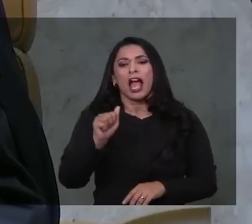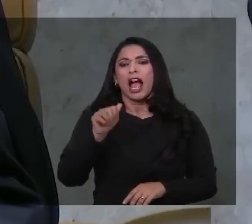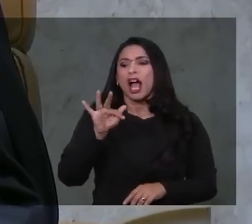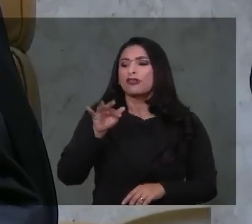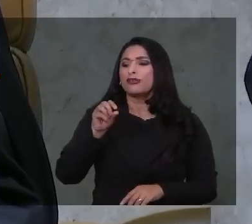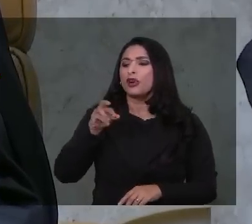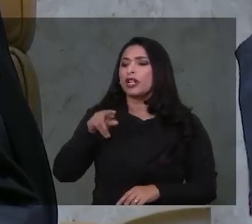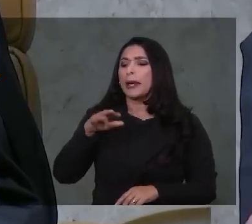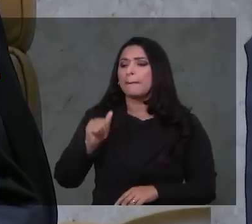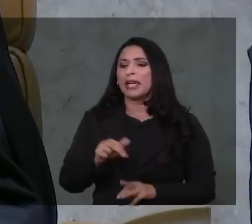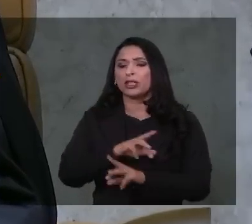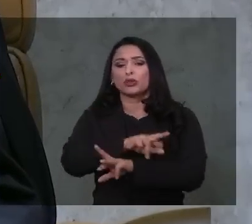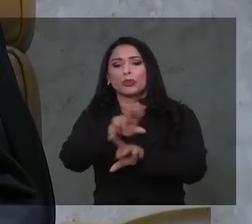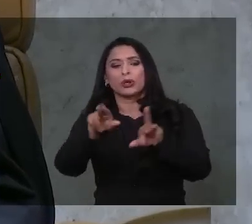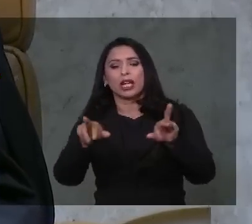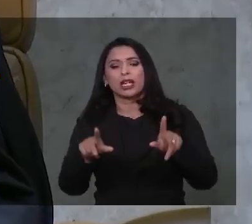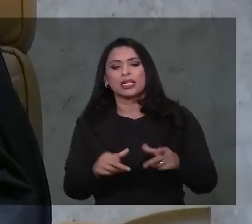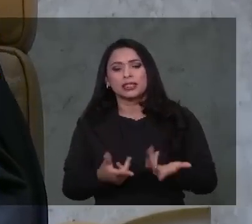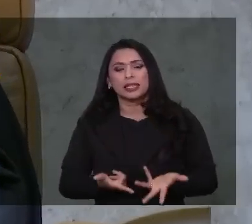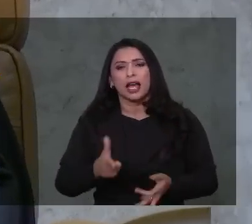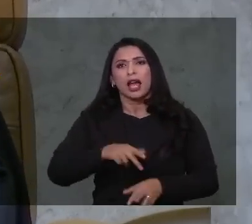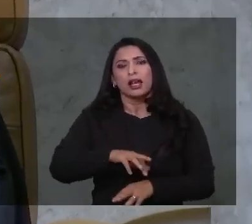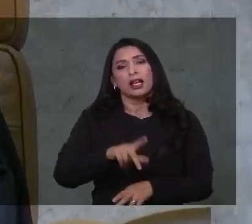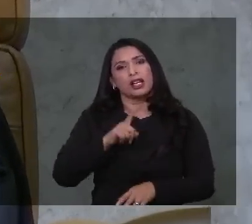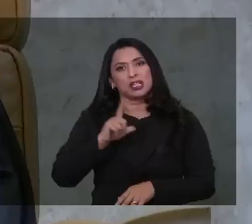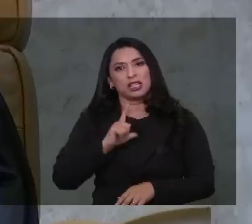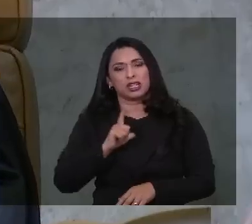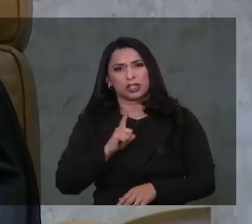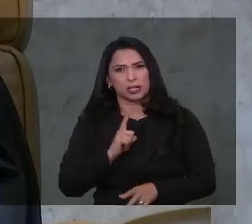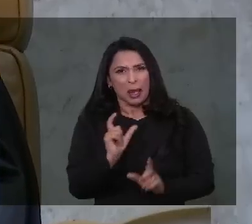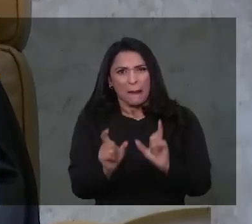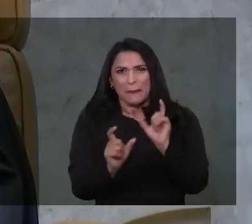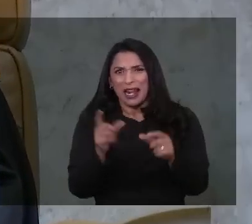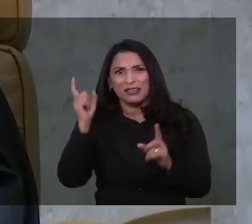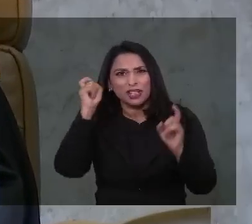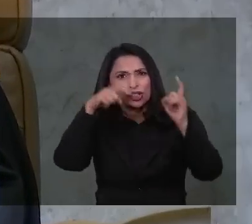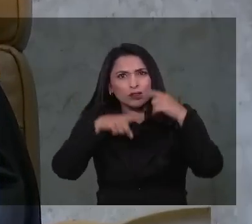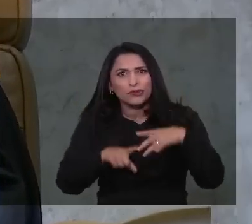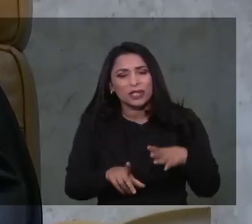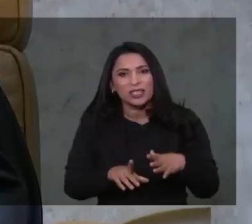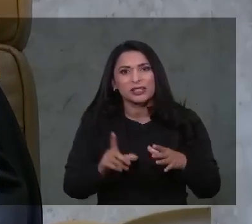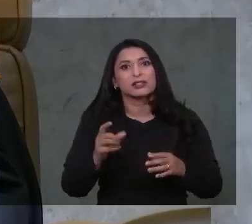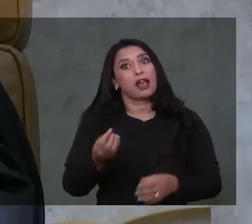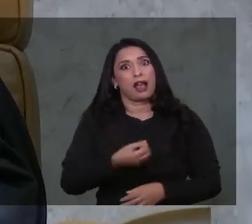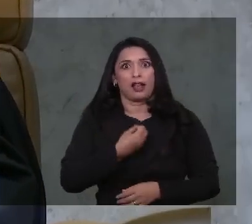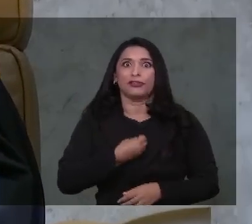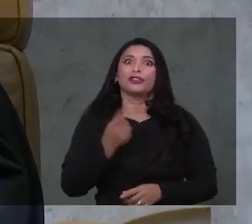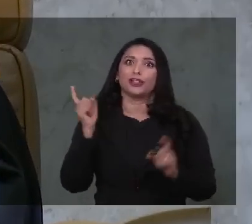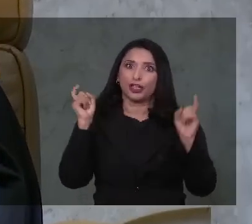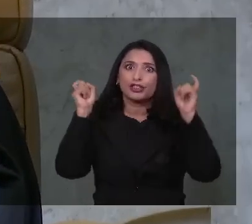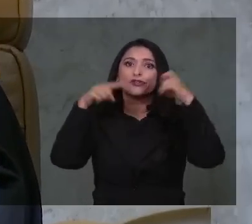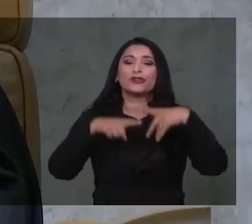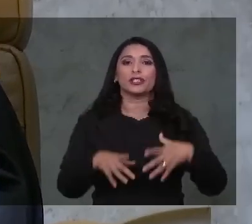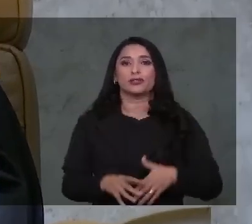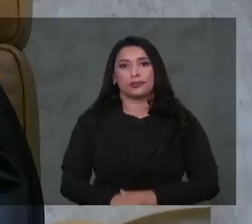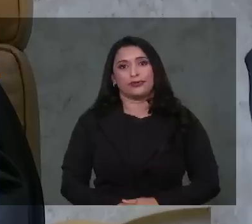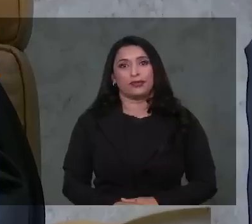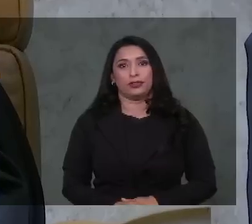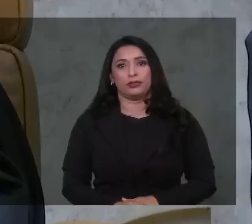havendo pluralidade de enfiteutas, elege-se um cabecel. A vida fica muito difícil.